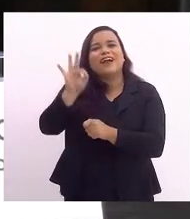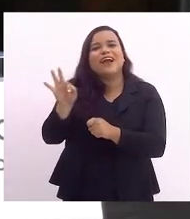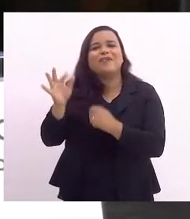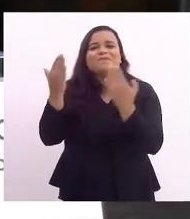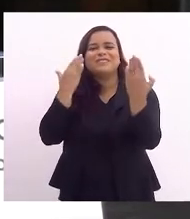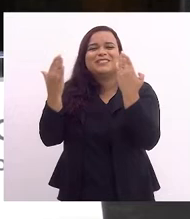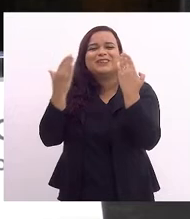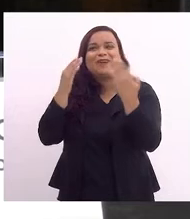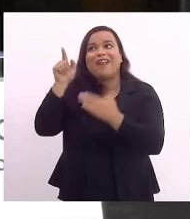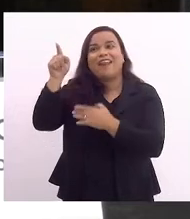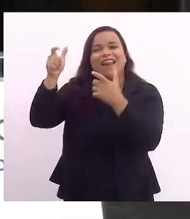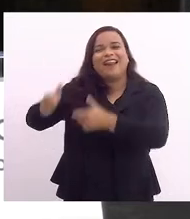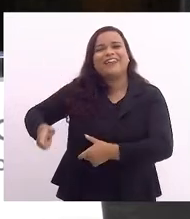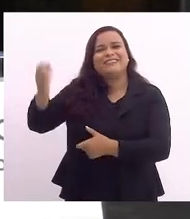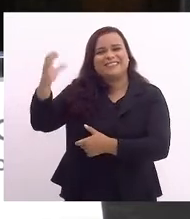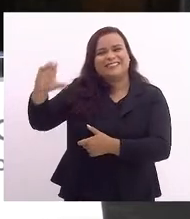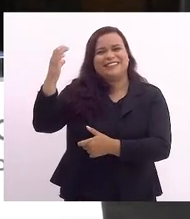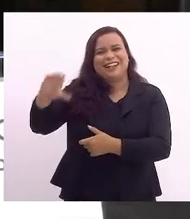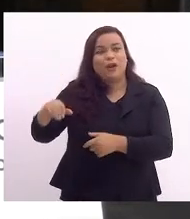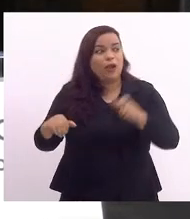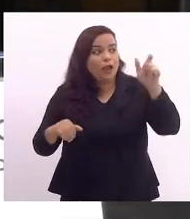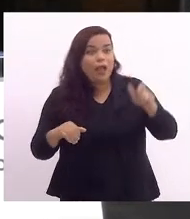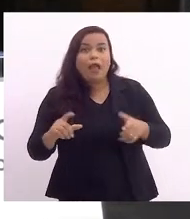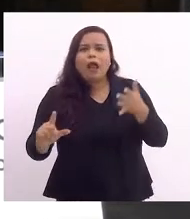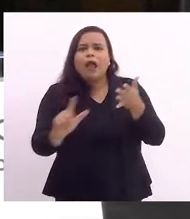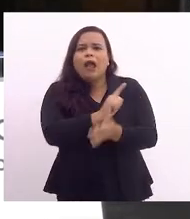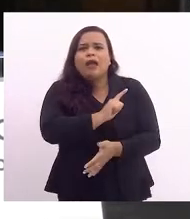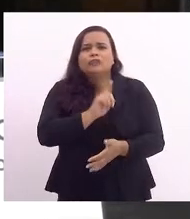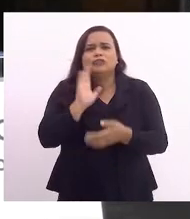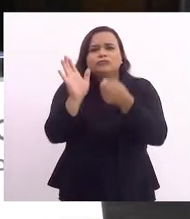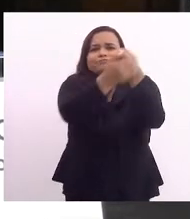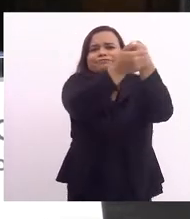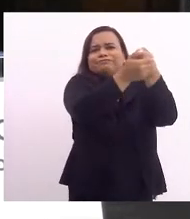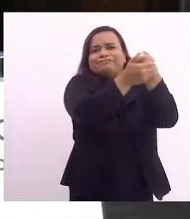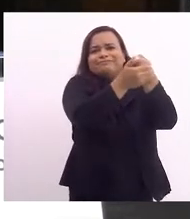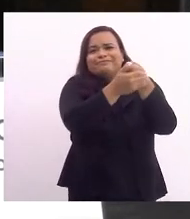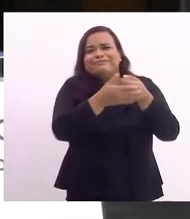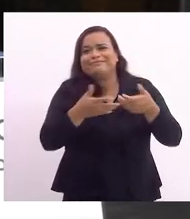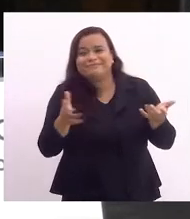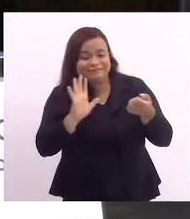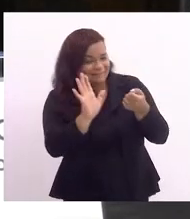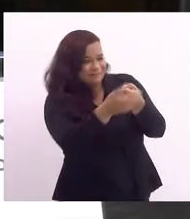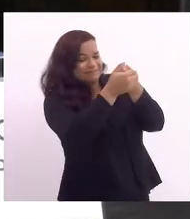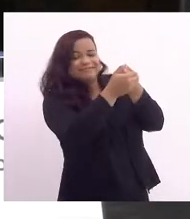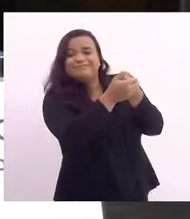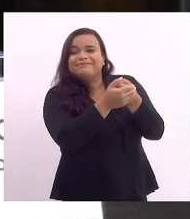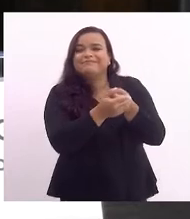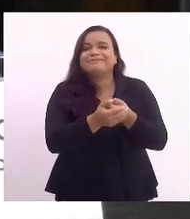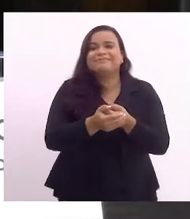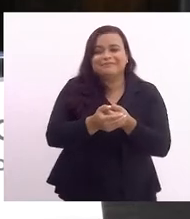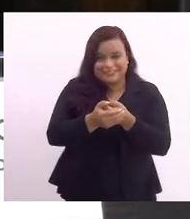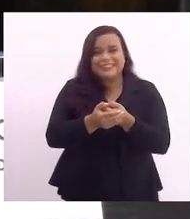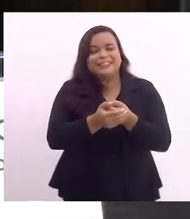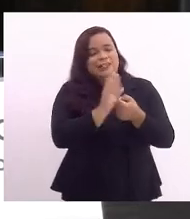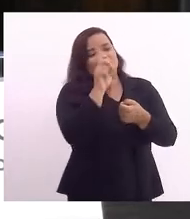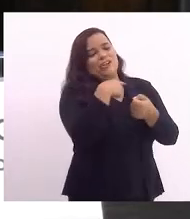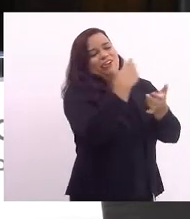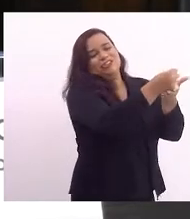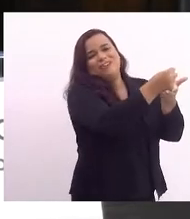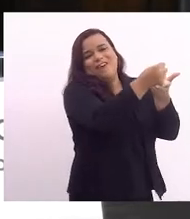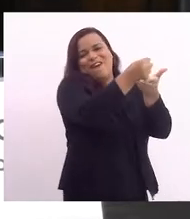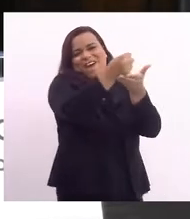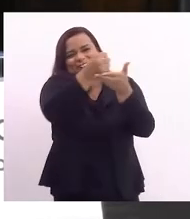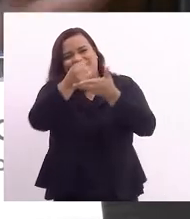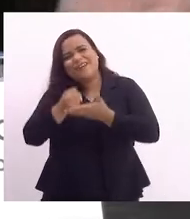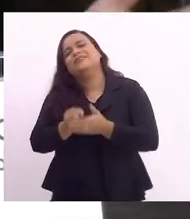Nós retiramos ela do anonimato, né? Juntos. E nessa corrente a gente